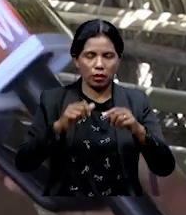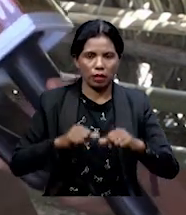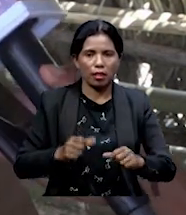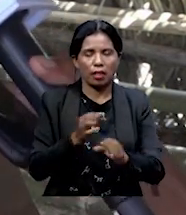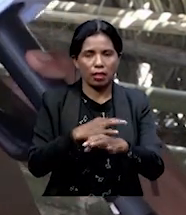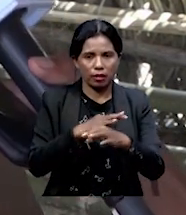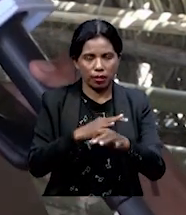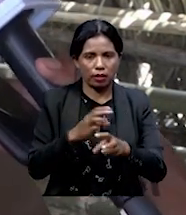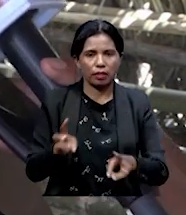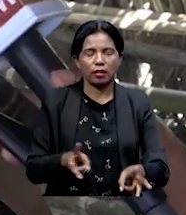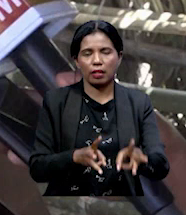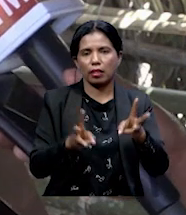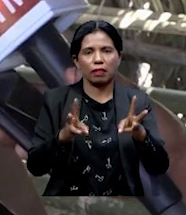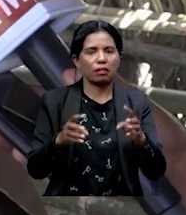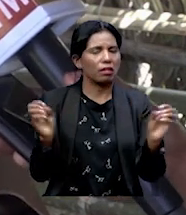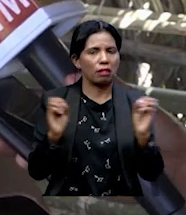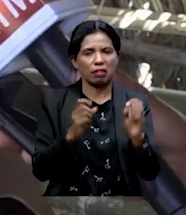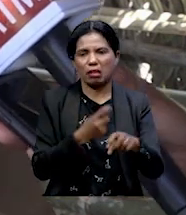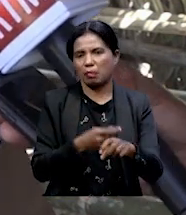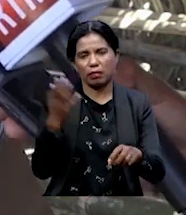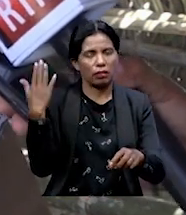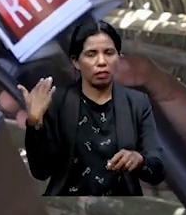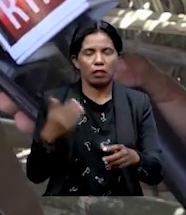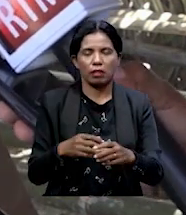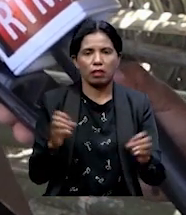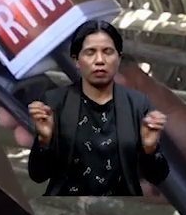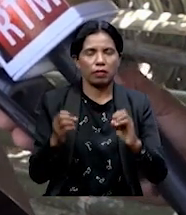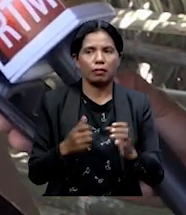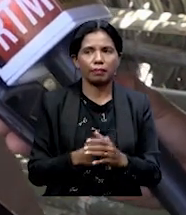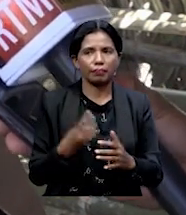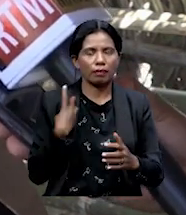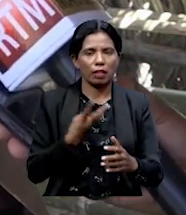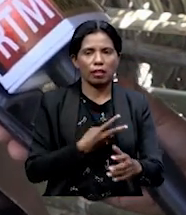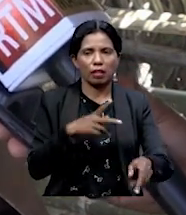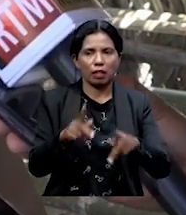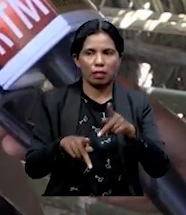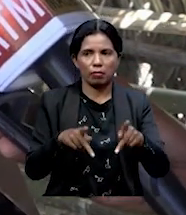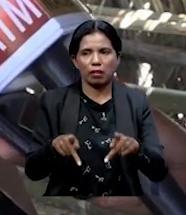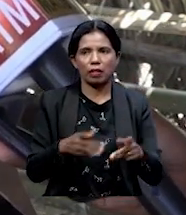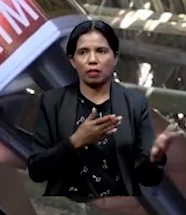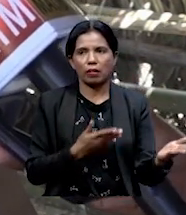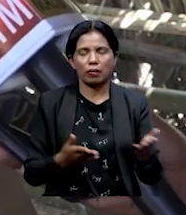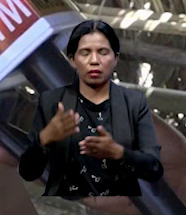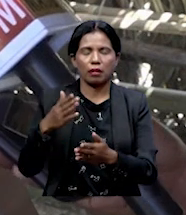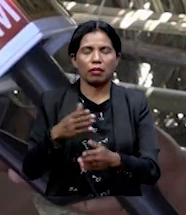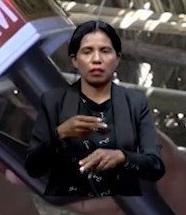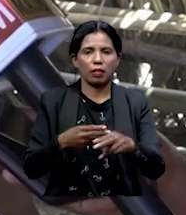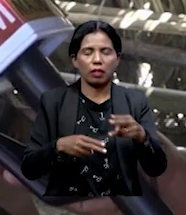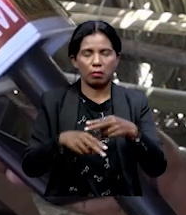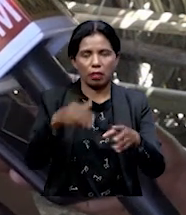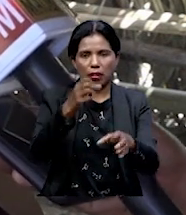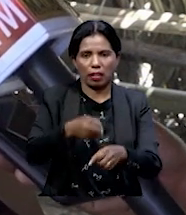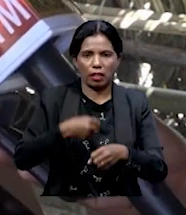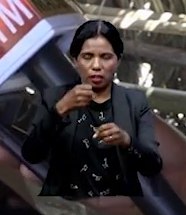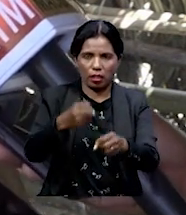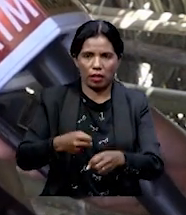sela tempo vai bem quando vai loro então tenha comunidade sira sira mas loro diman que rasi, mas be